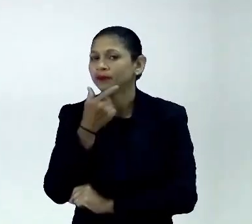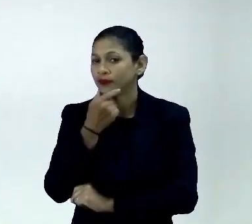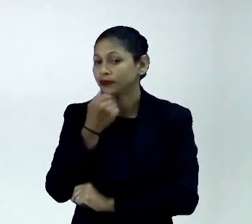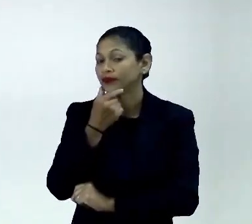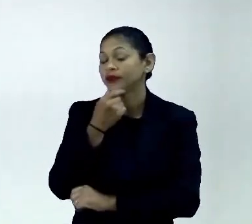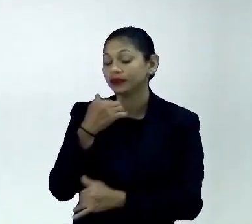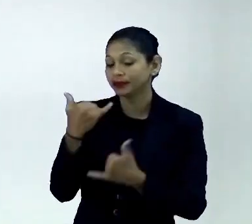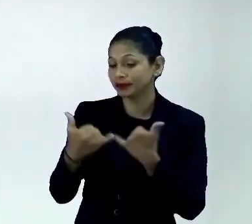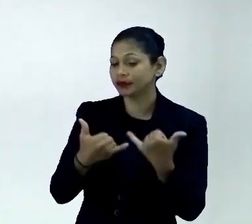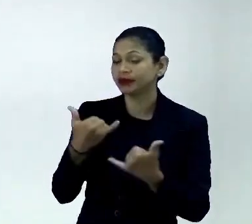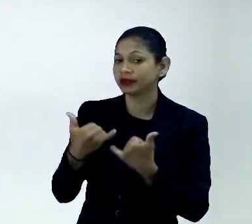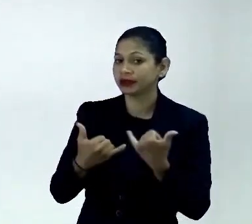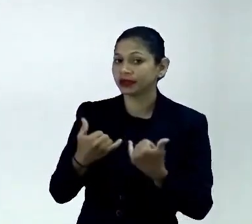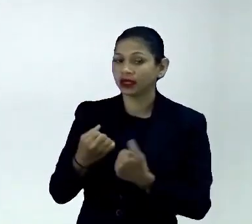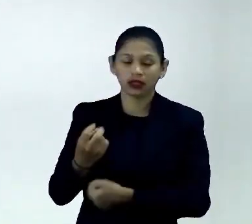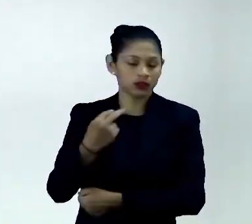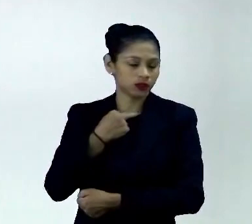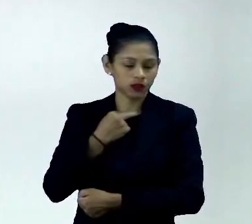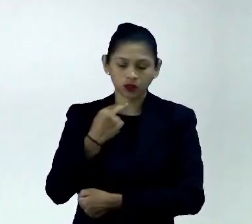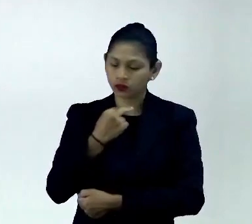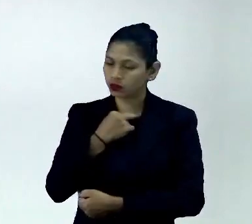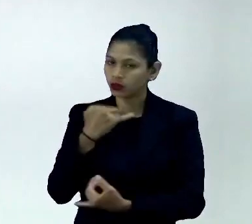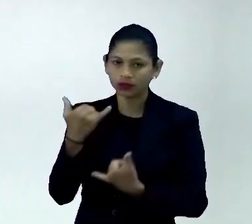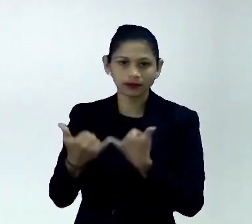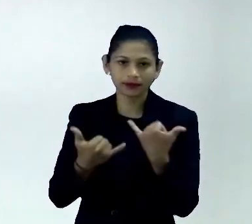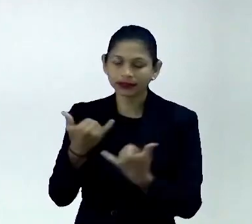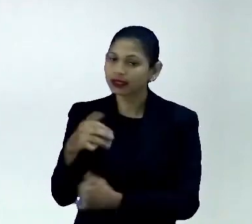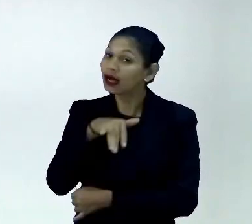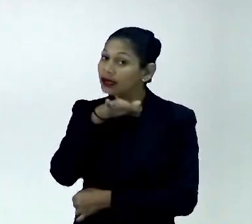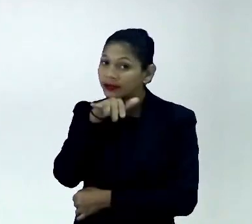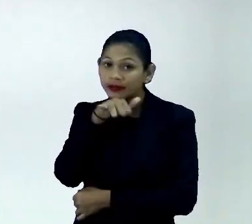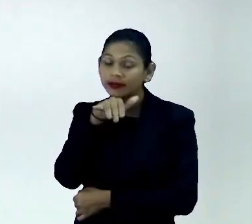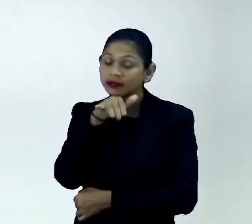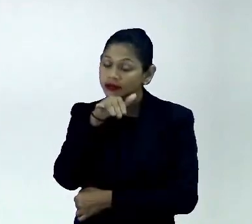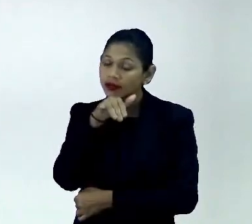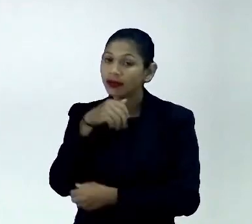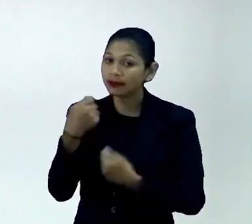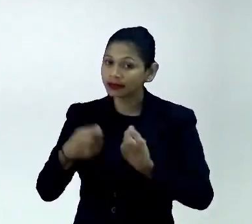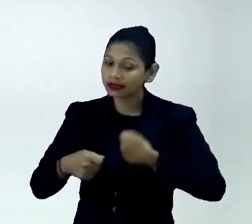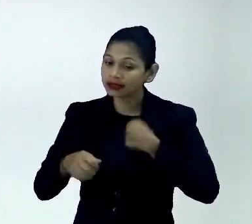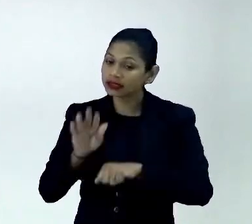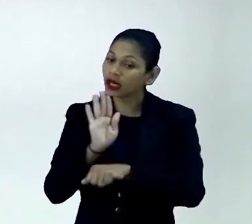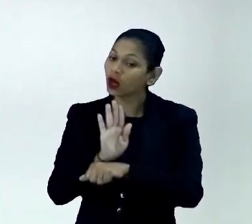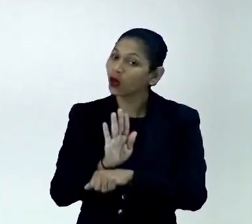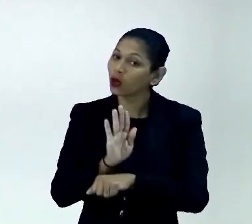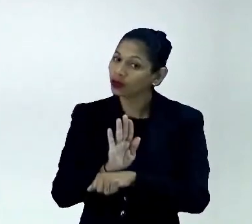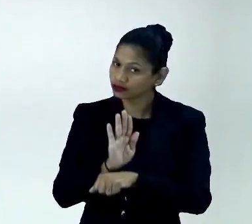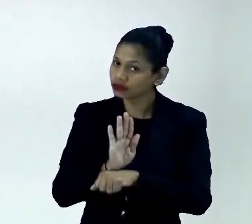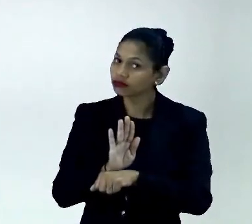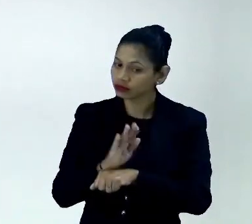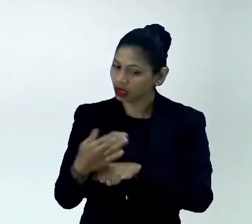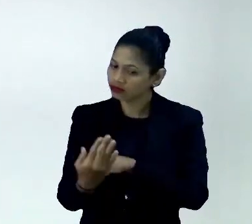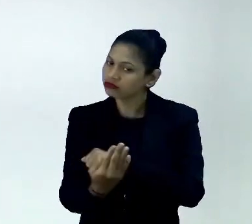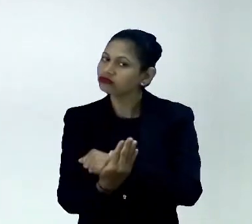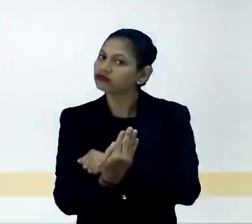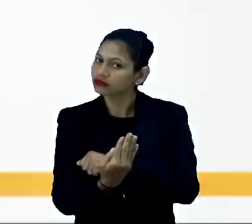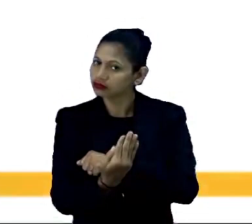Brincar com os animais. Lembrando, a gente não pode fazer isso, tá? A gente tem que cuidar bem dos animais. Vamos lá para a questão, para a